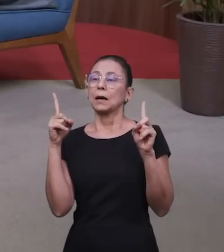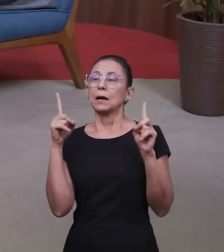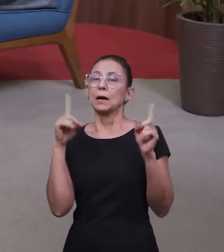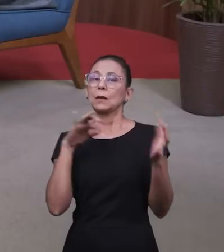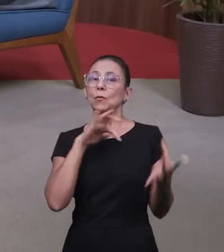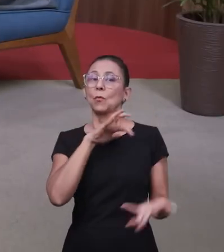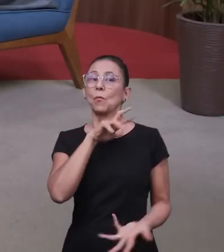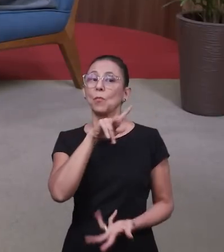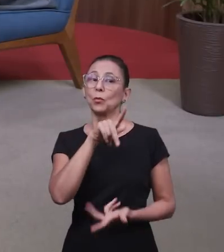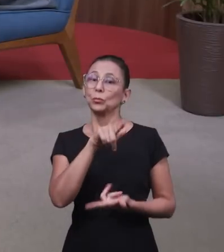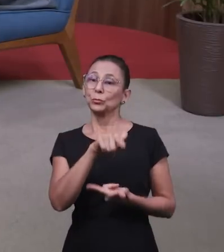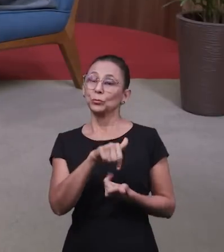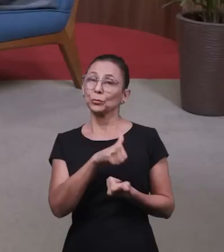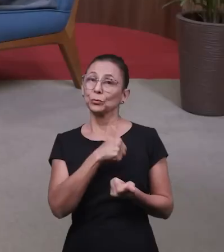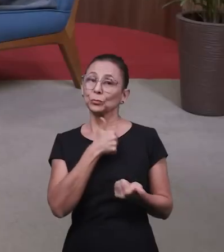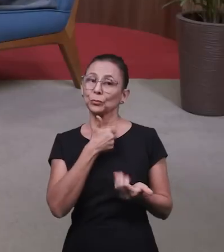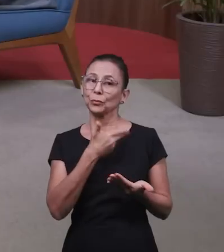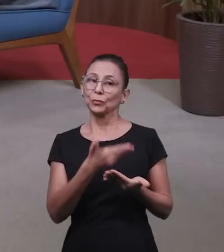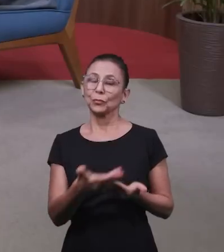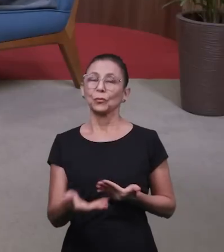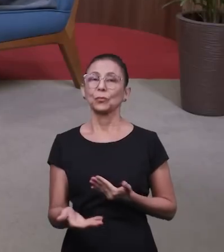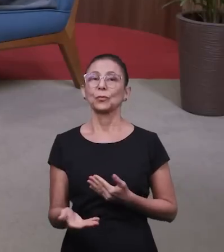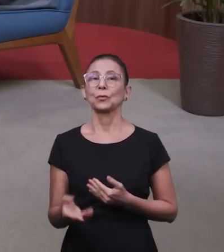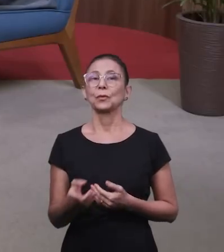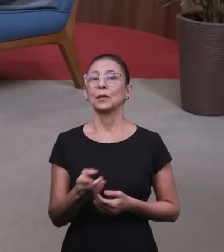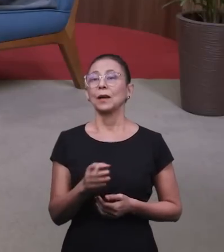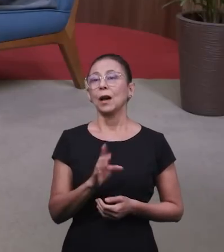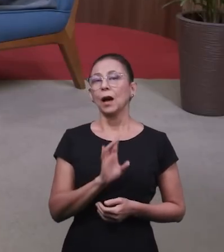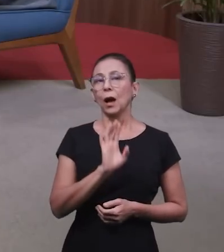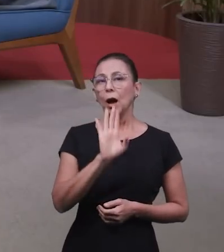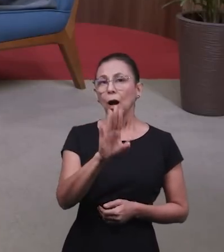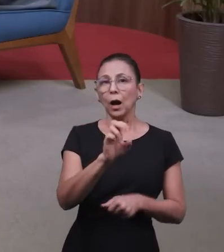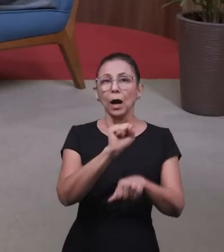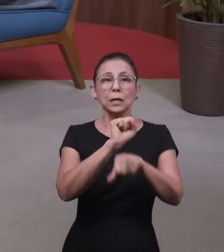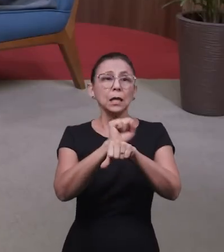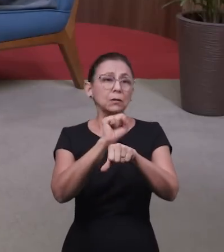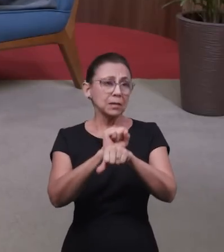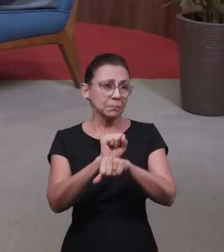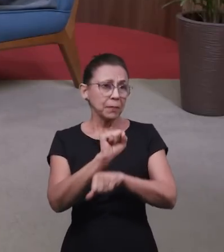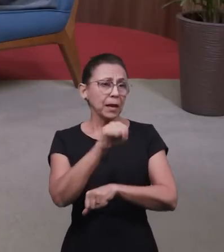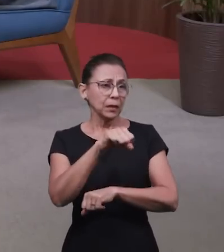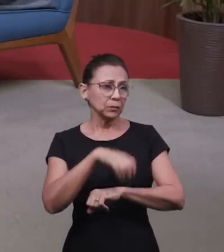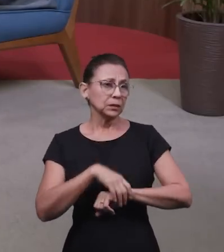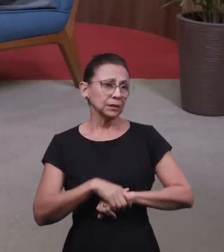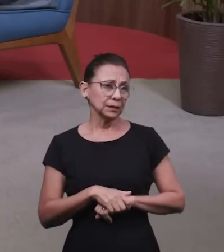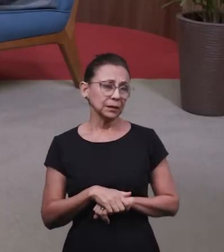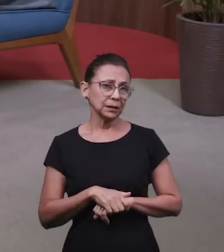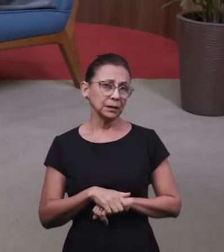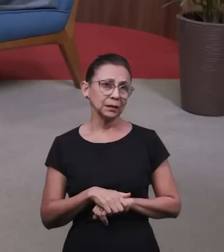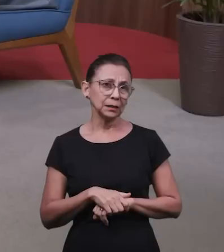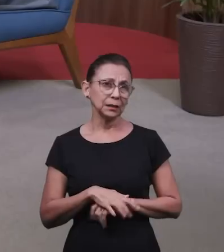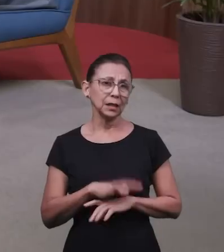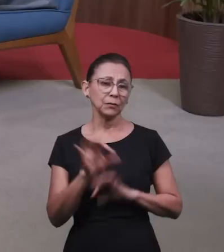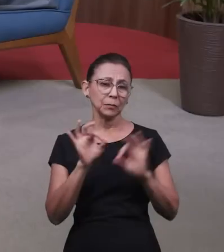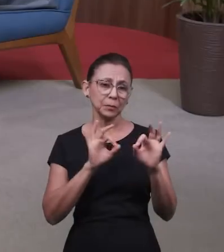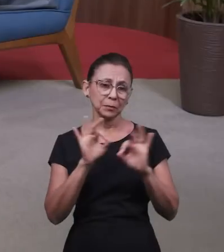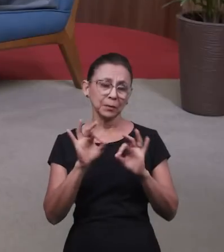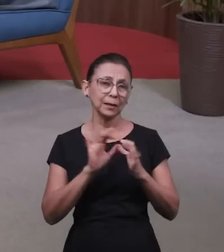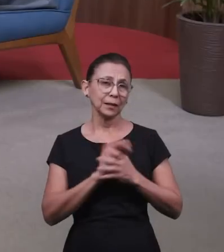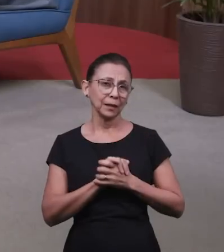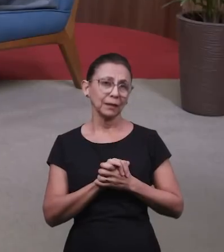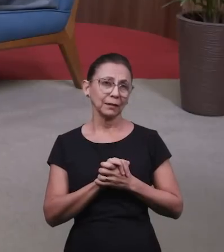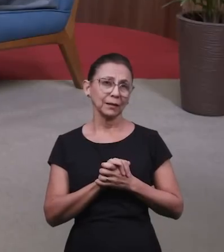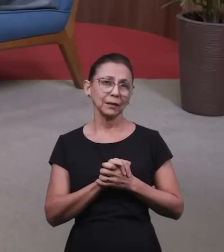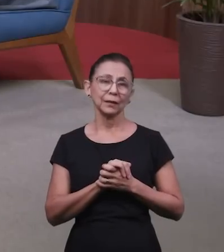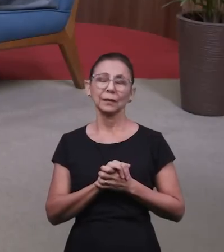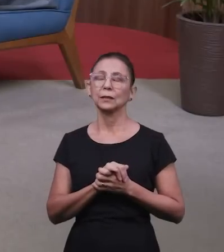um cerimonial preparado para que a pessoa possa se arruma. Na verdade, esse cerimonial está acontecendo. Está acontecendo.